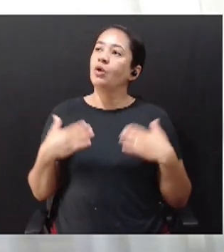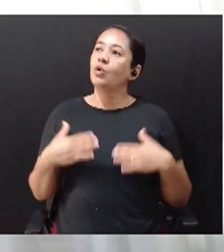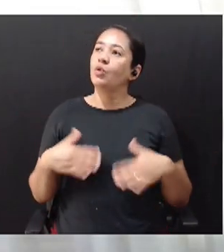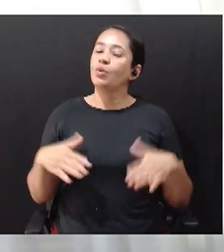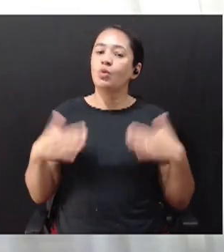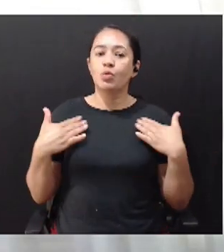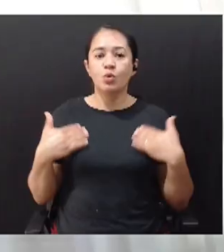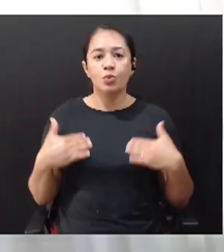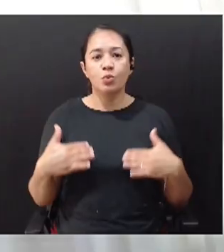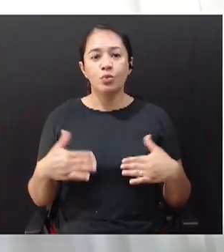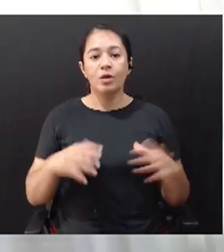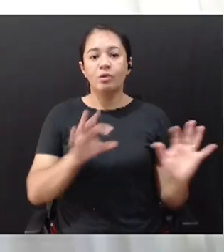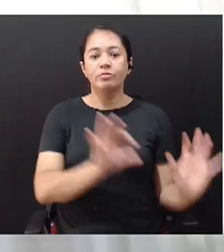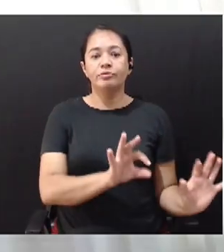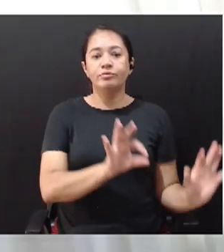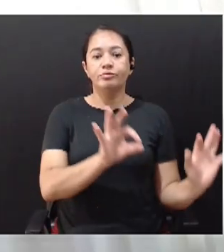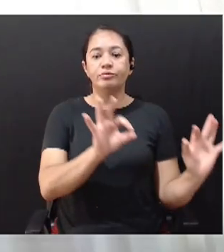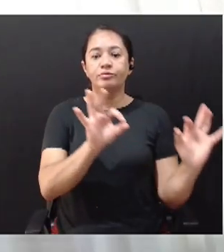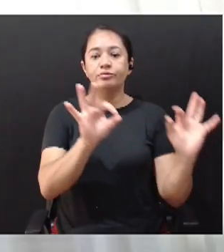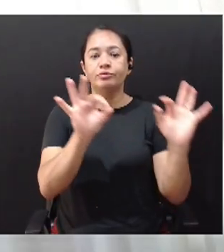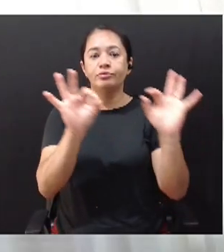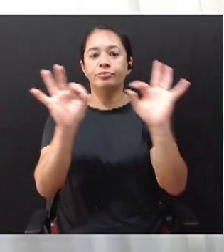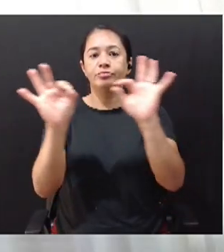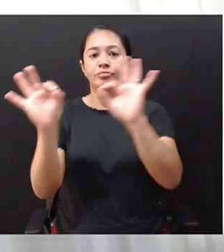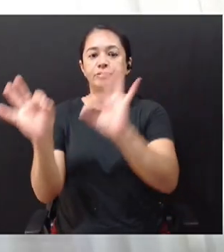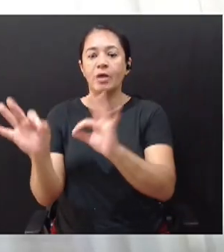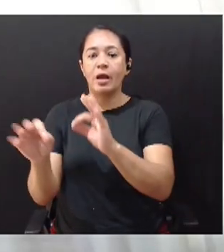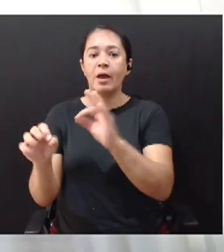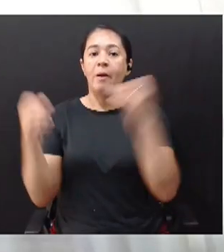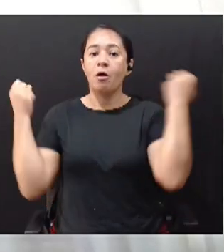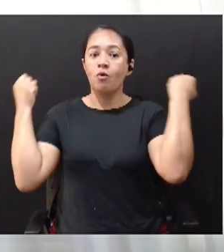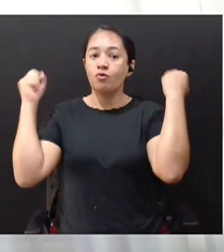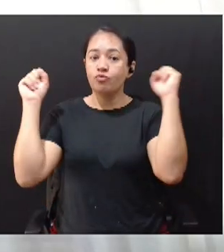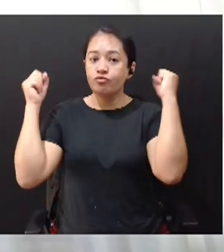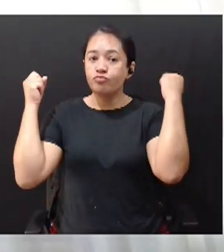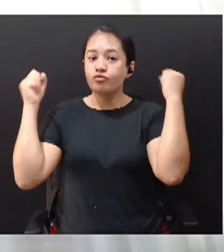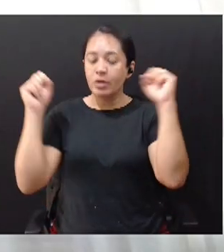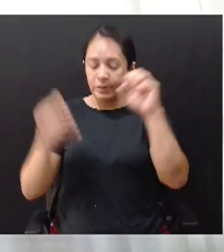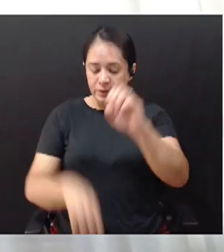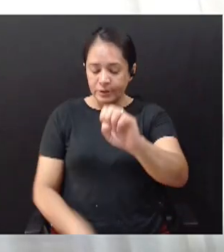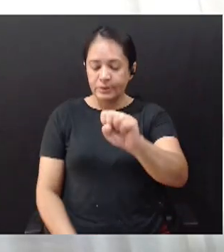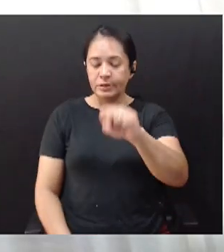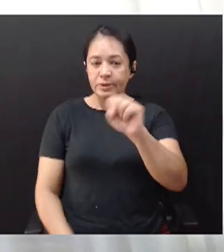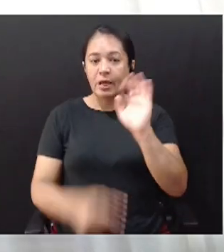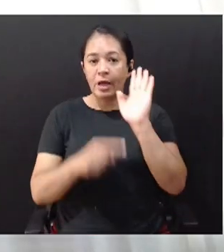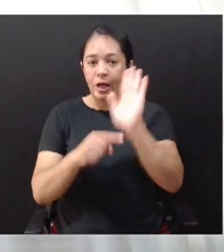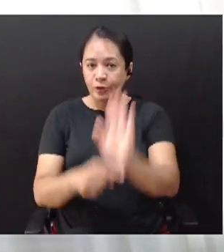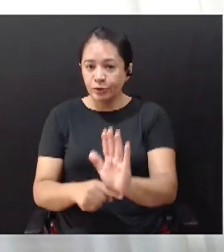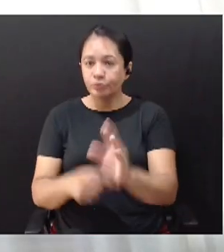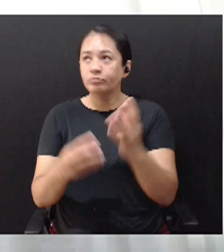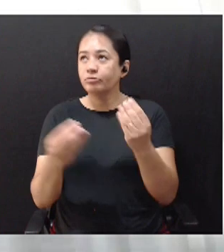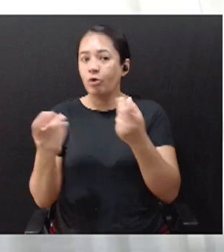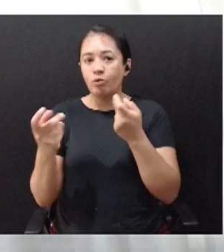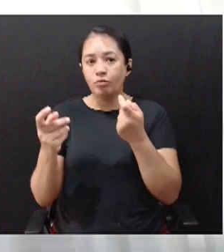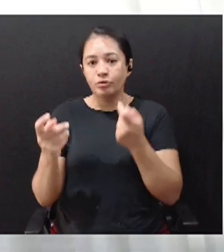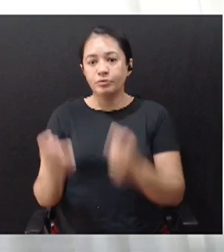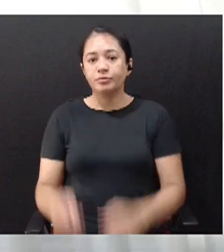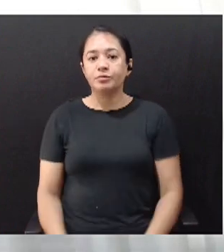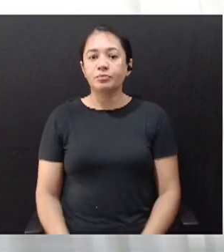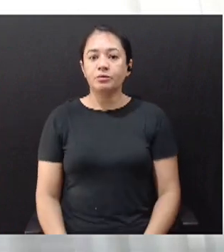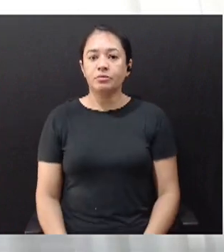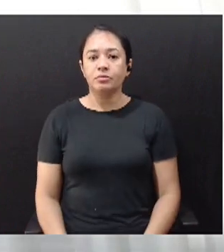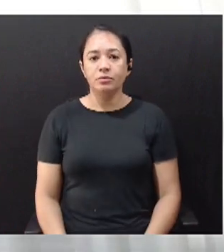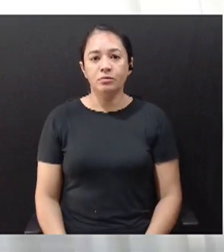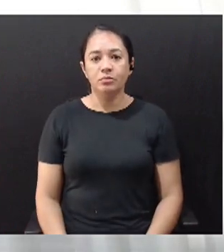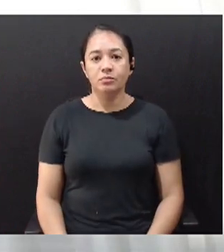um filme, para praticar esportes, né, que ajuda muito no controle do estresse, né? Então,